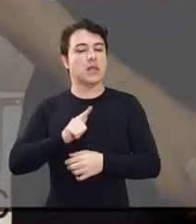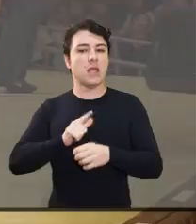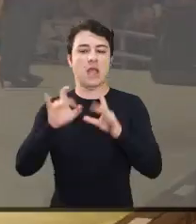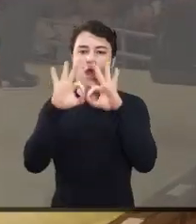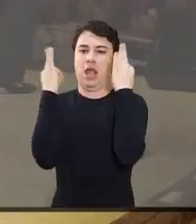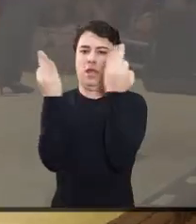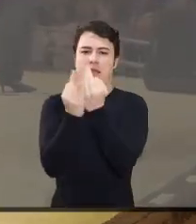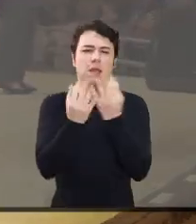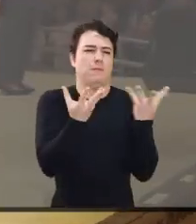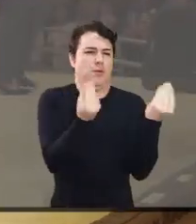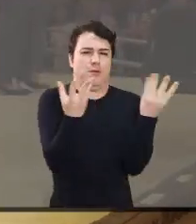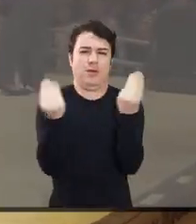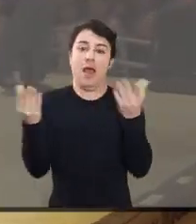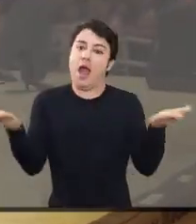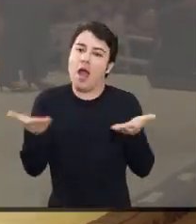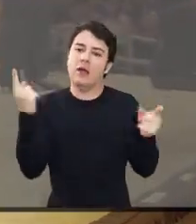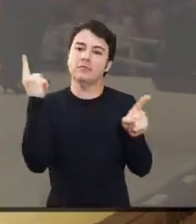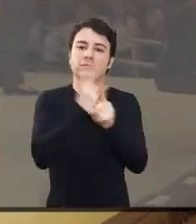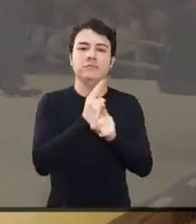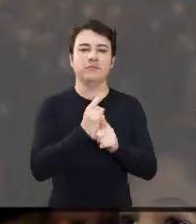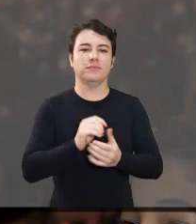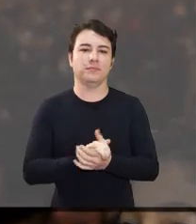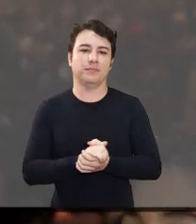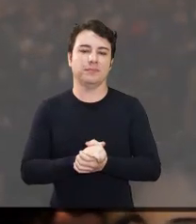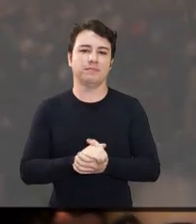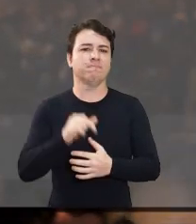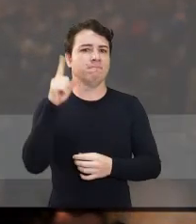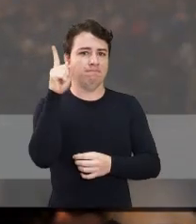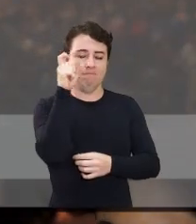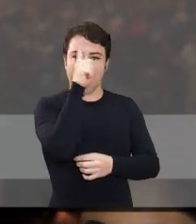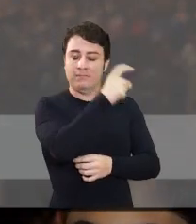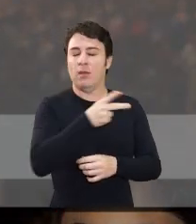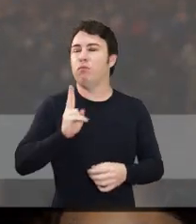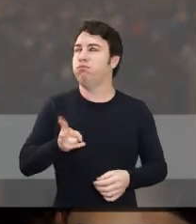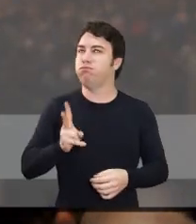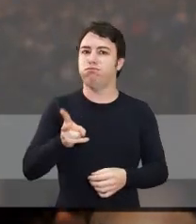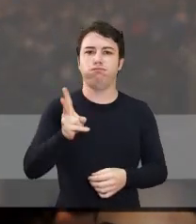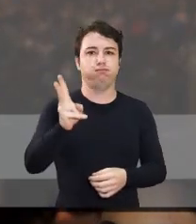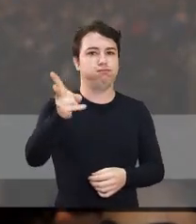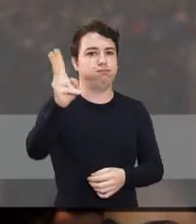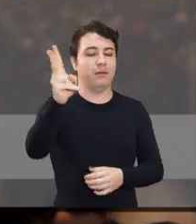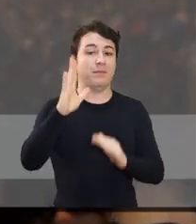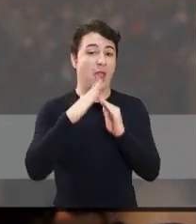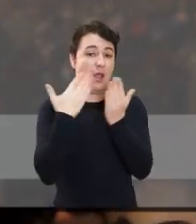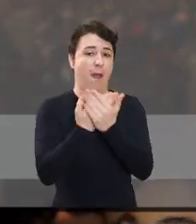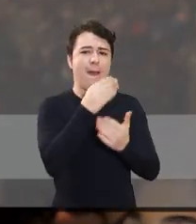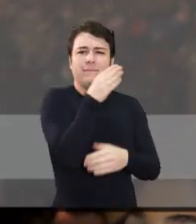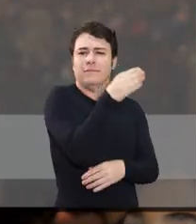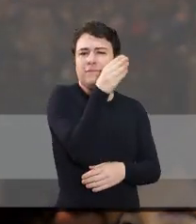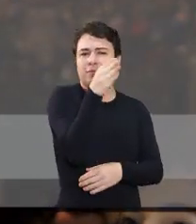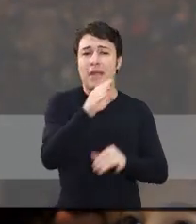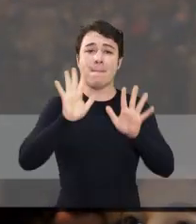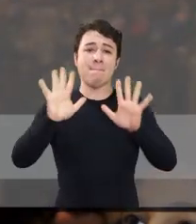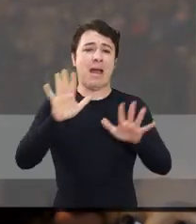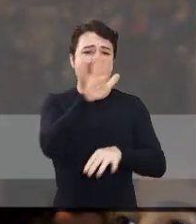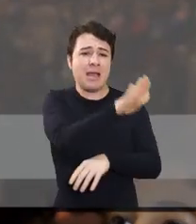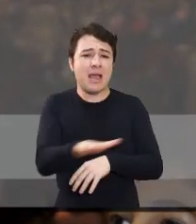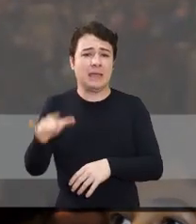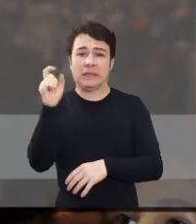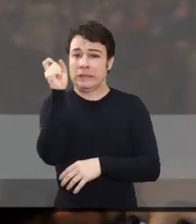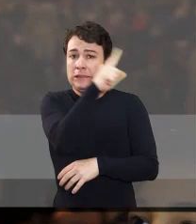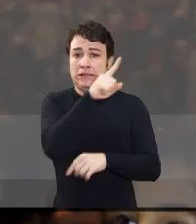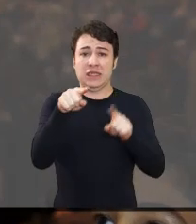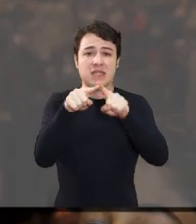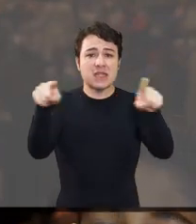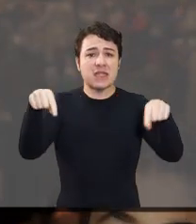famílias, inclusive das que trabalham no projeto. Foi difícil, né? Como todo ano é, a gente tem que levar uma mensagem boa com as